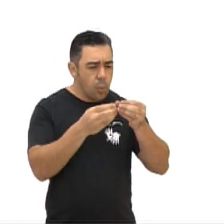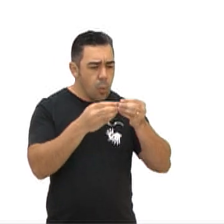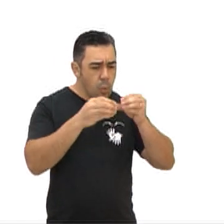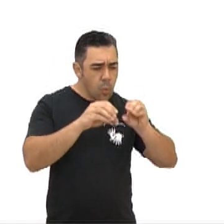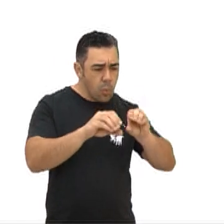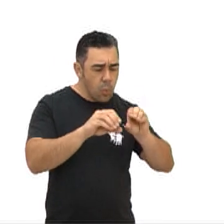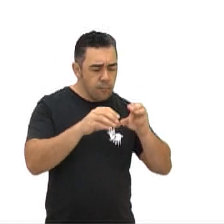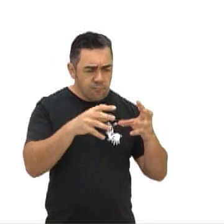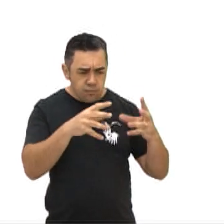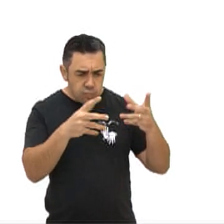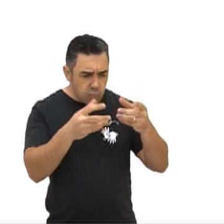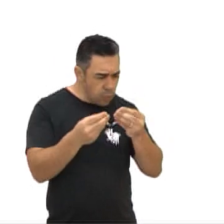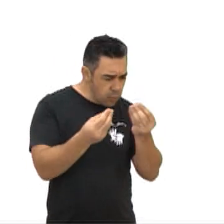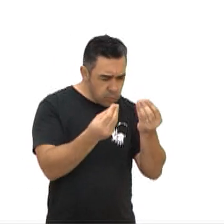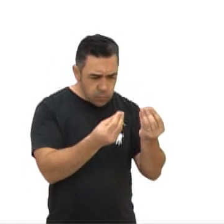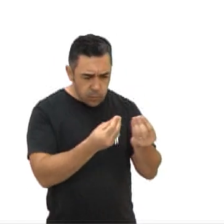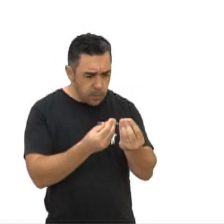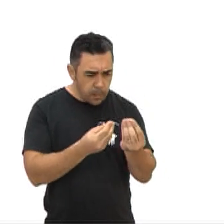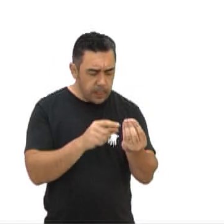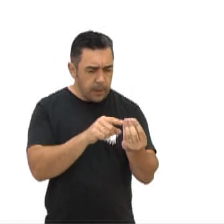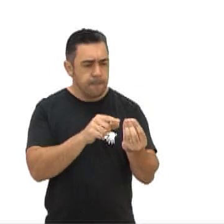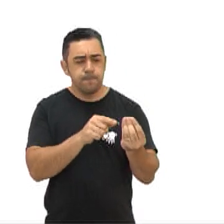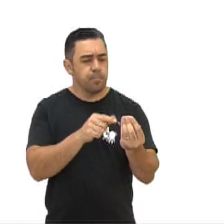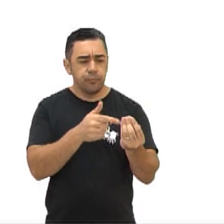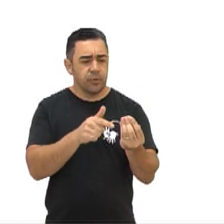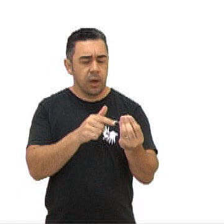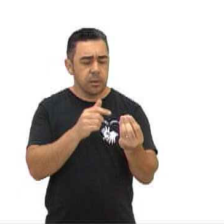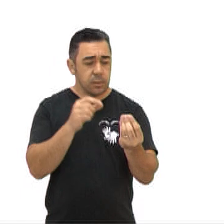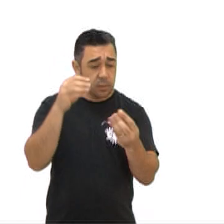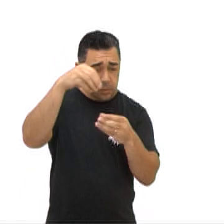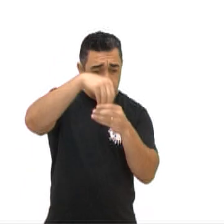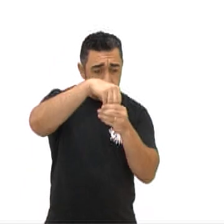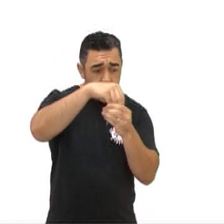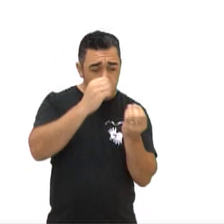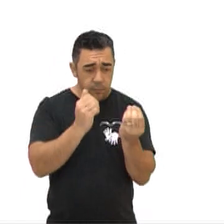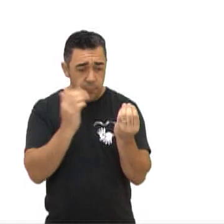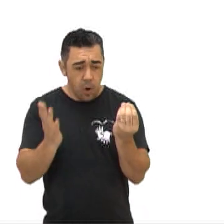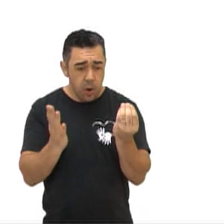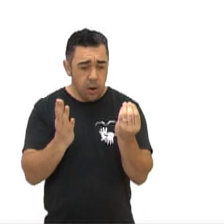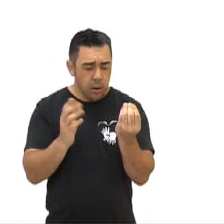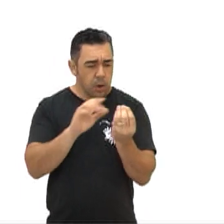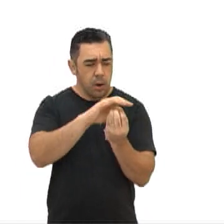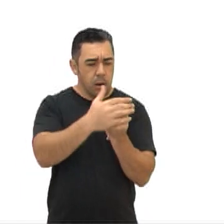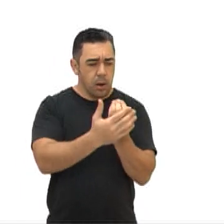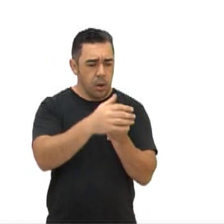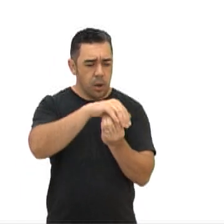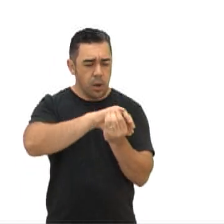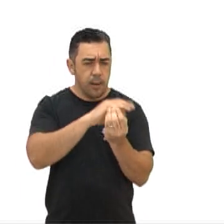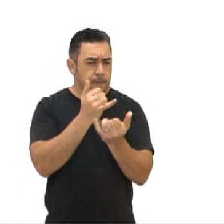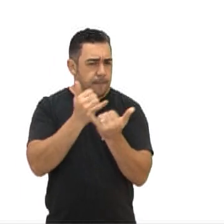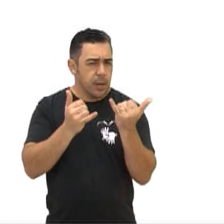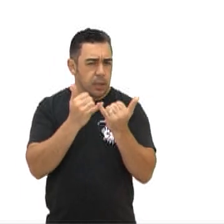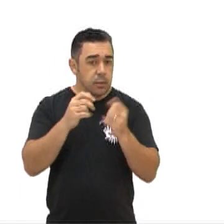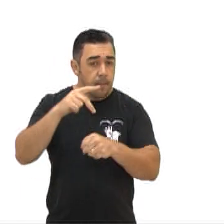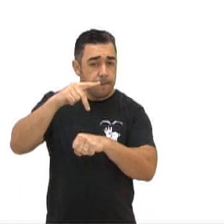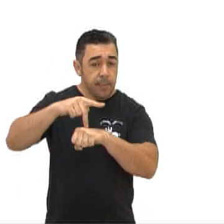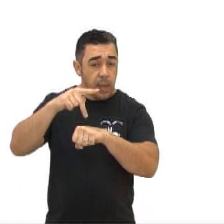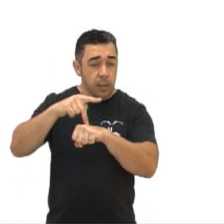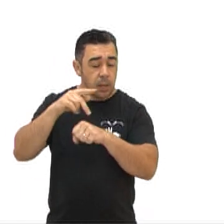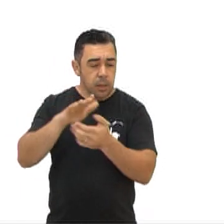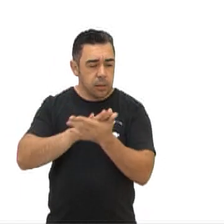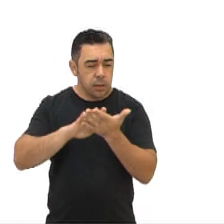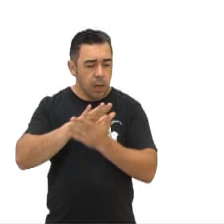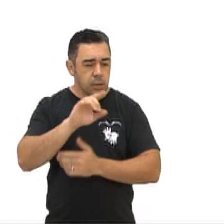num todo, sem possuir um dentro e um fora, tal como as pedras sem miolo. É